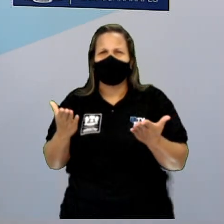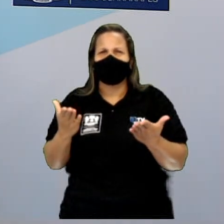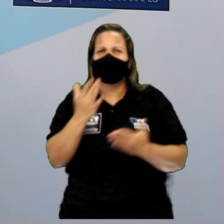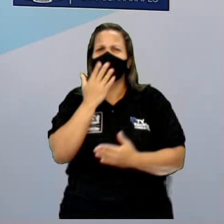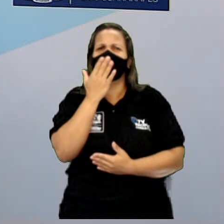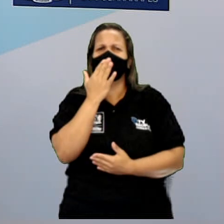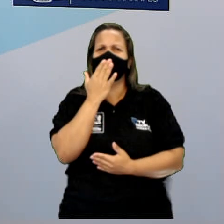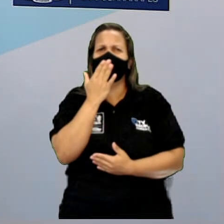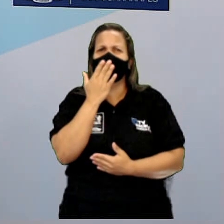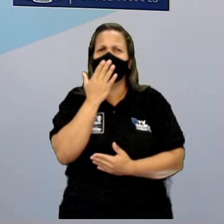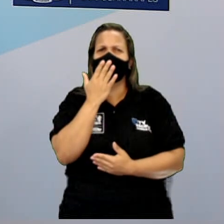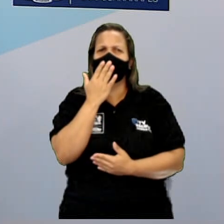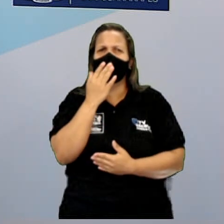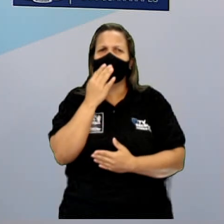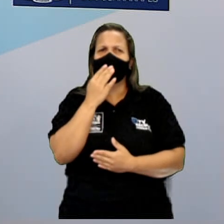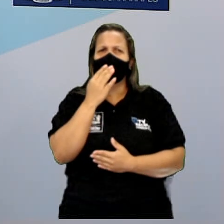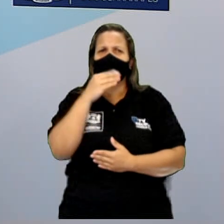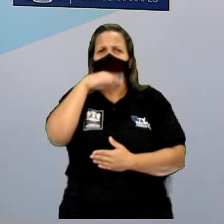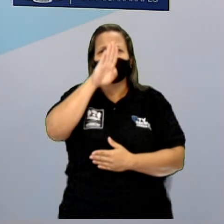absorve?